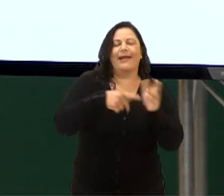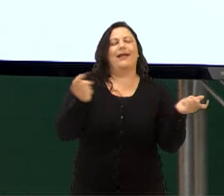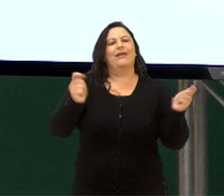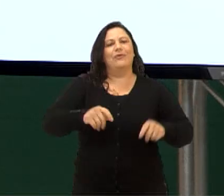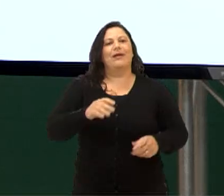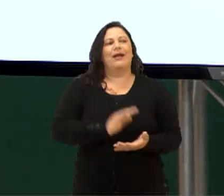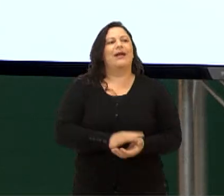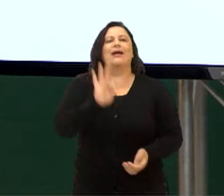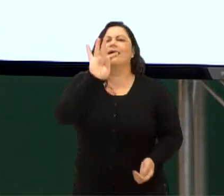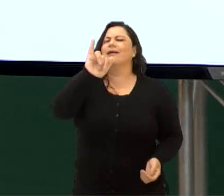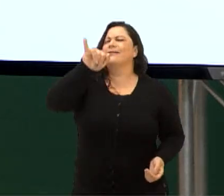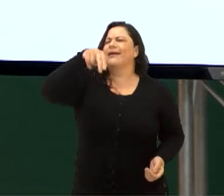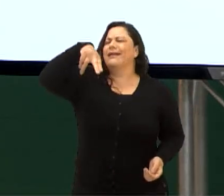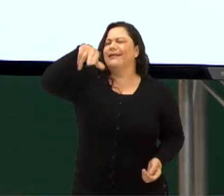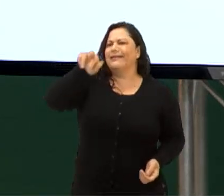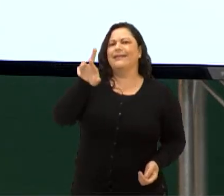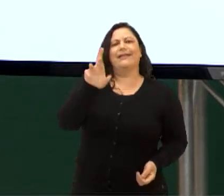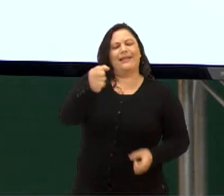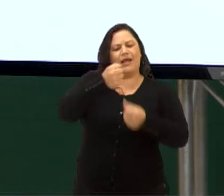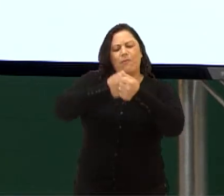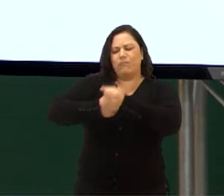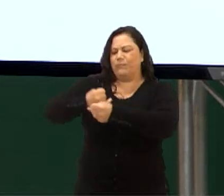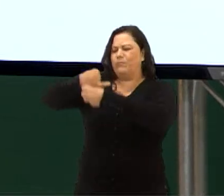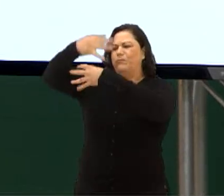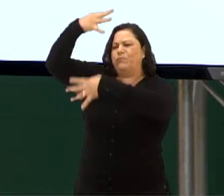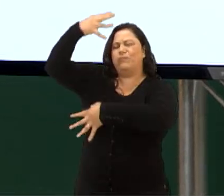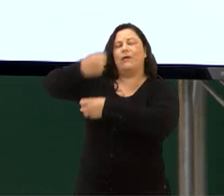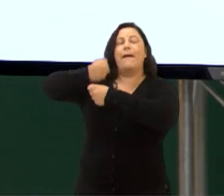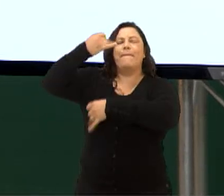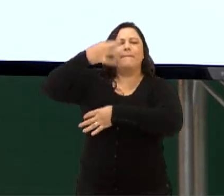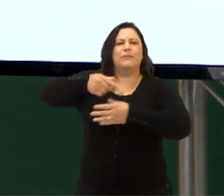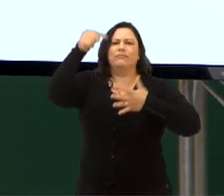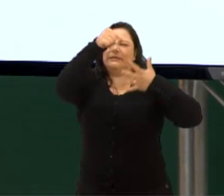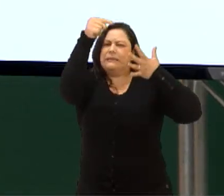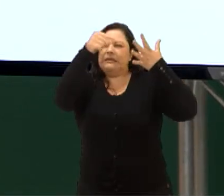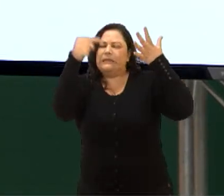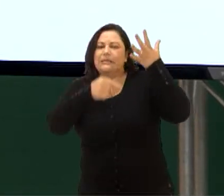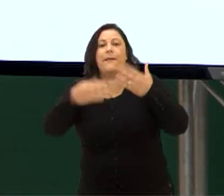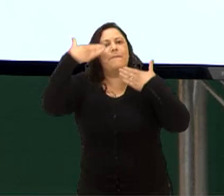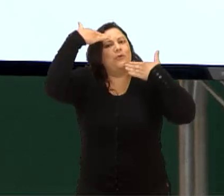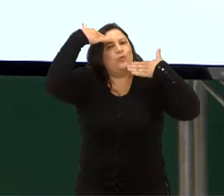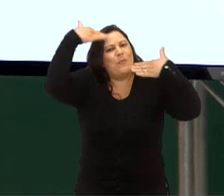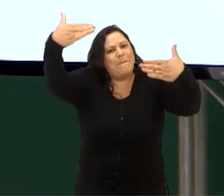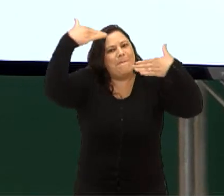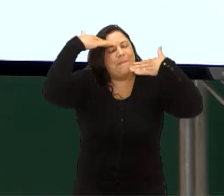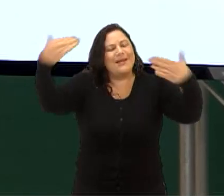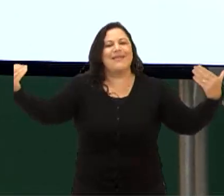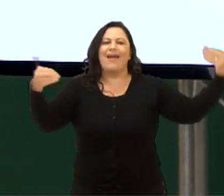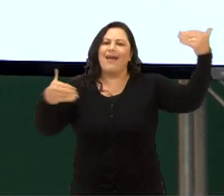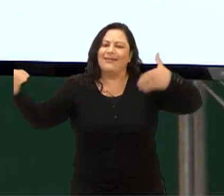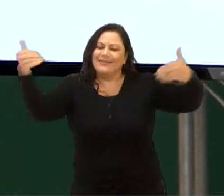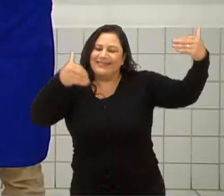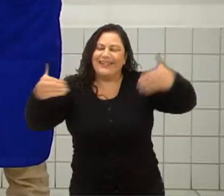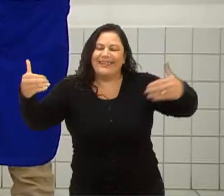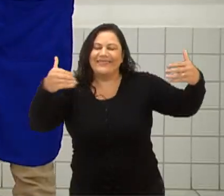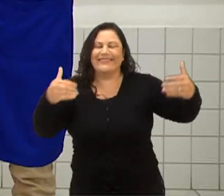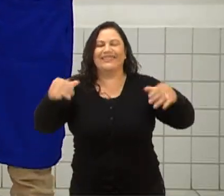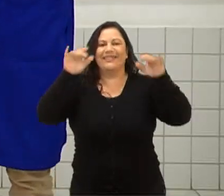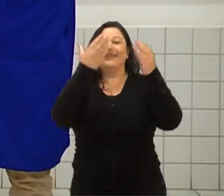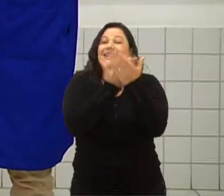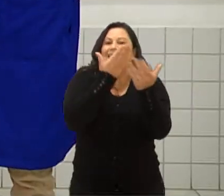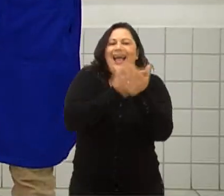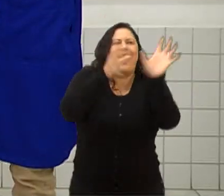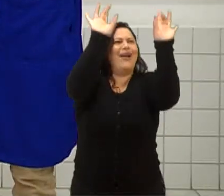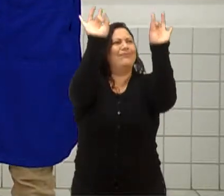Tainara Costa de Oliveira. Muito obrigado aí por vocês terem estado com a gente, transmitindo esse carinho nessa aula aí tão especial, tá bom? Então,